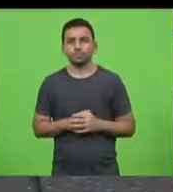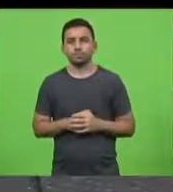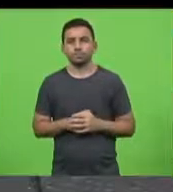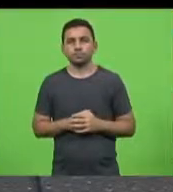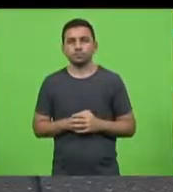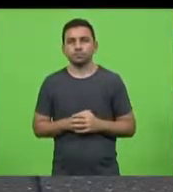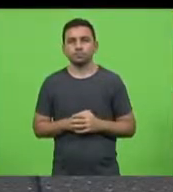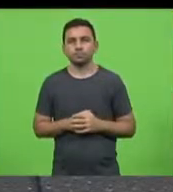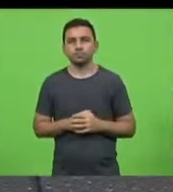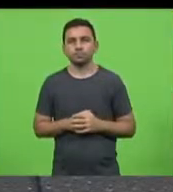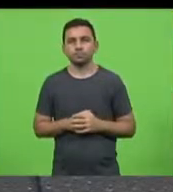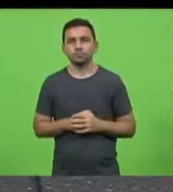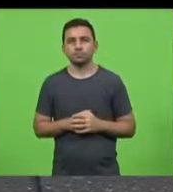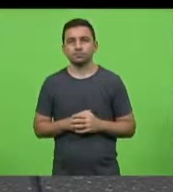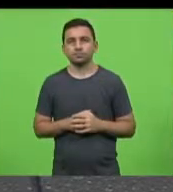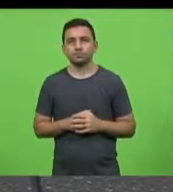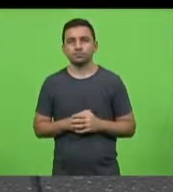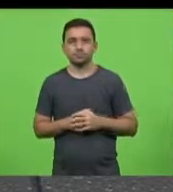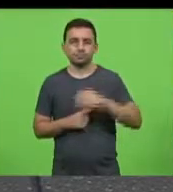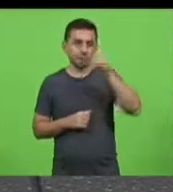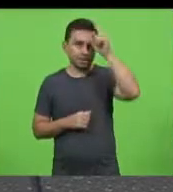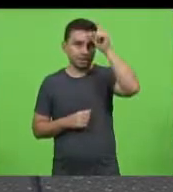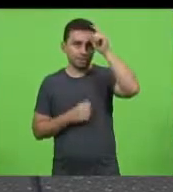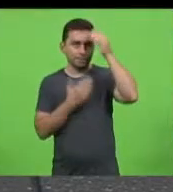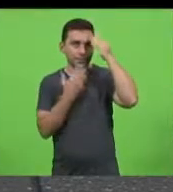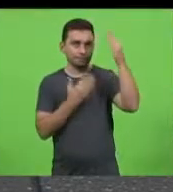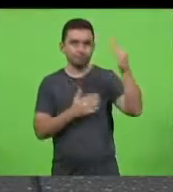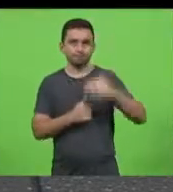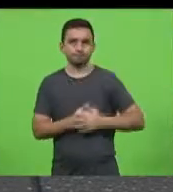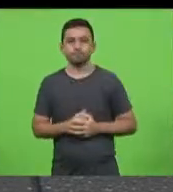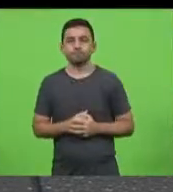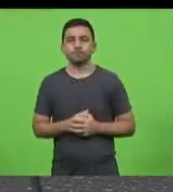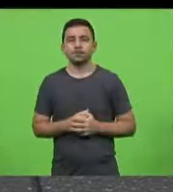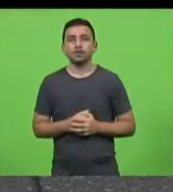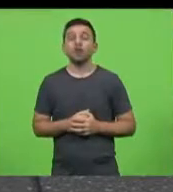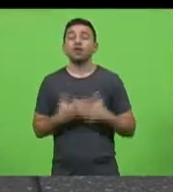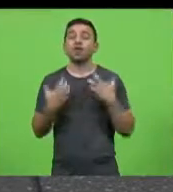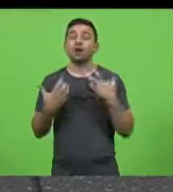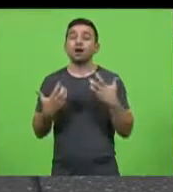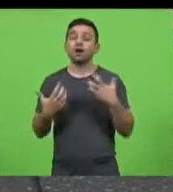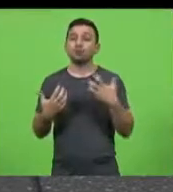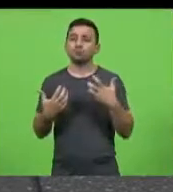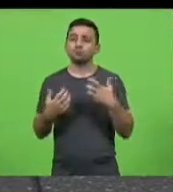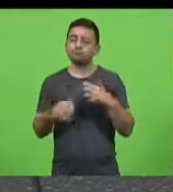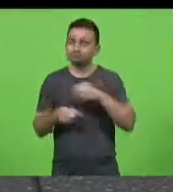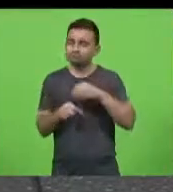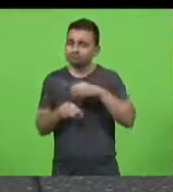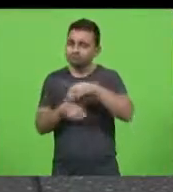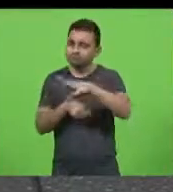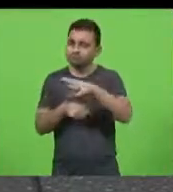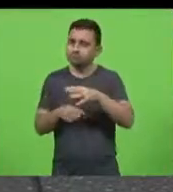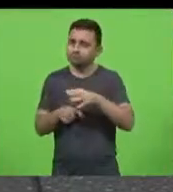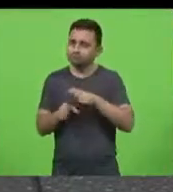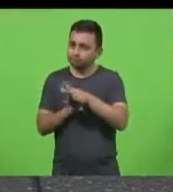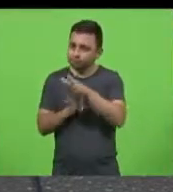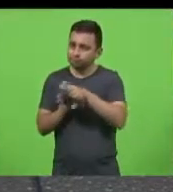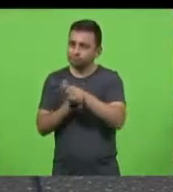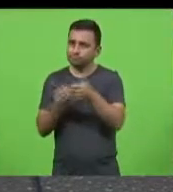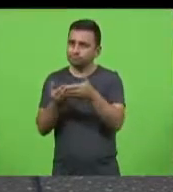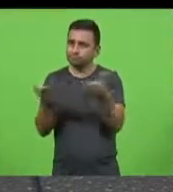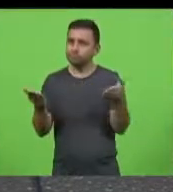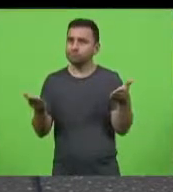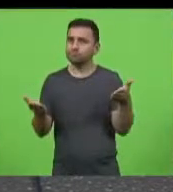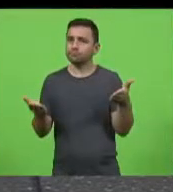Coronel ainda não, né? Deputado Sargento Lima. Mas eu gostaria de oferecer essa sugestão, Coronel